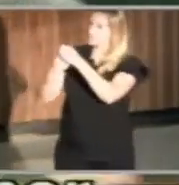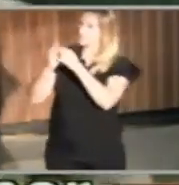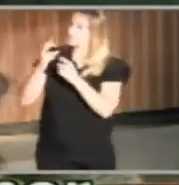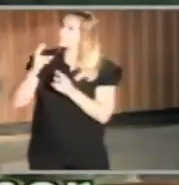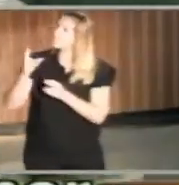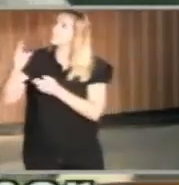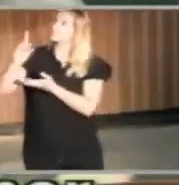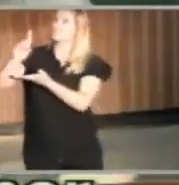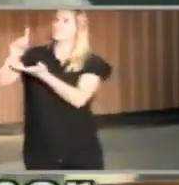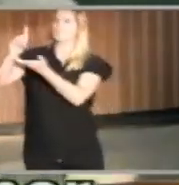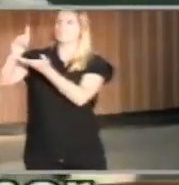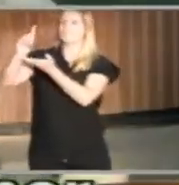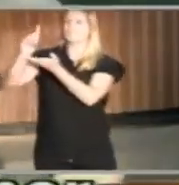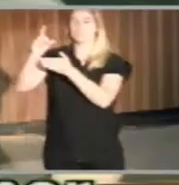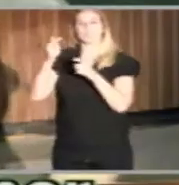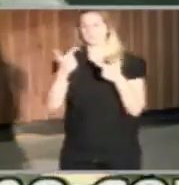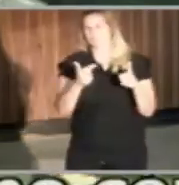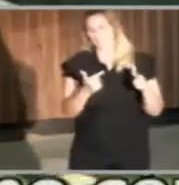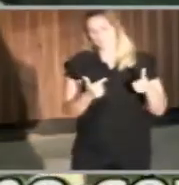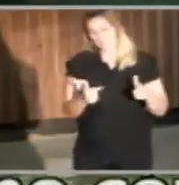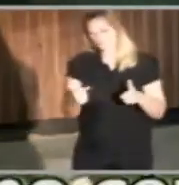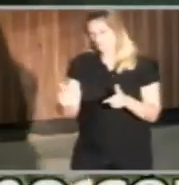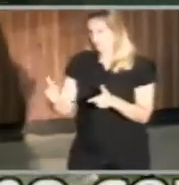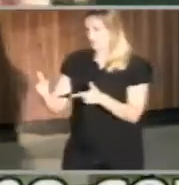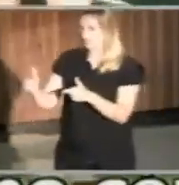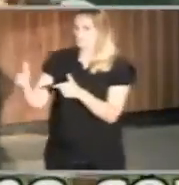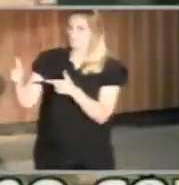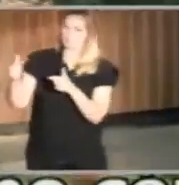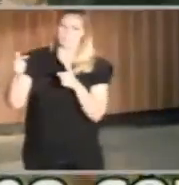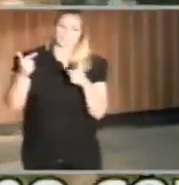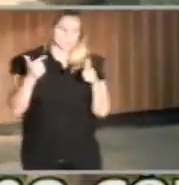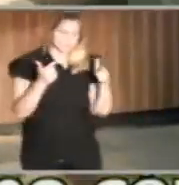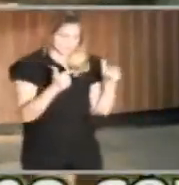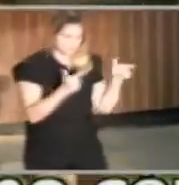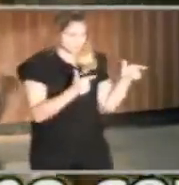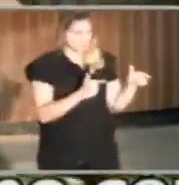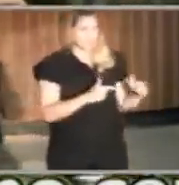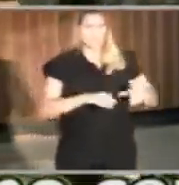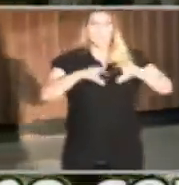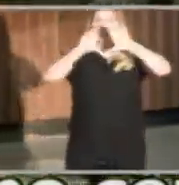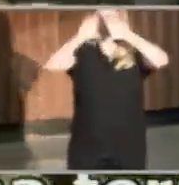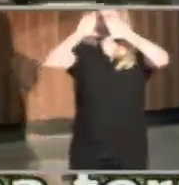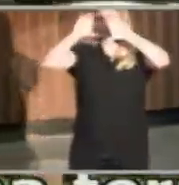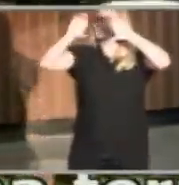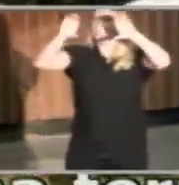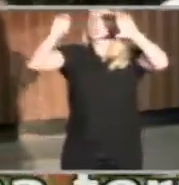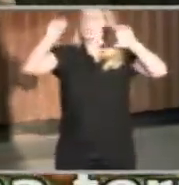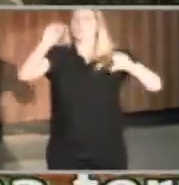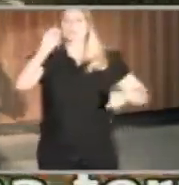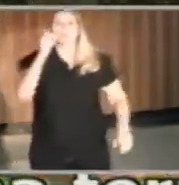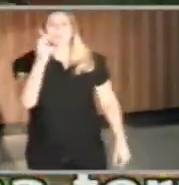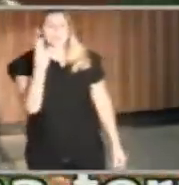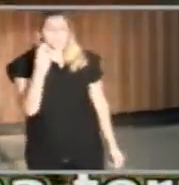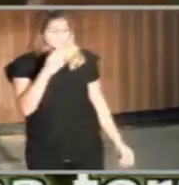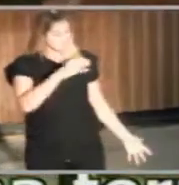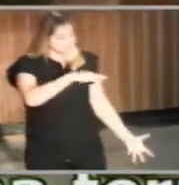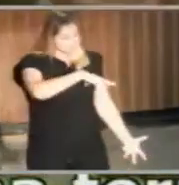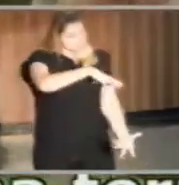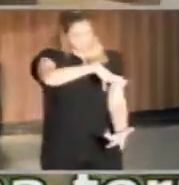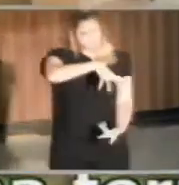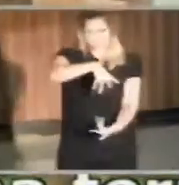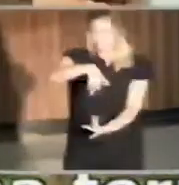Deus como o Senhor. Não há no céu, não há